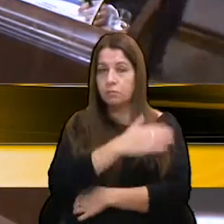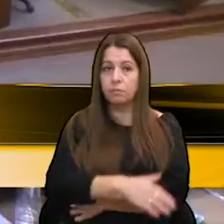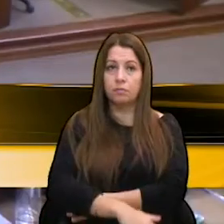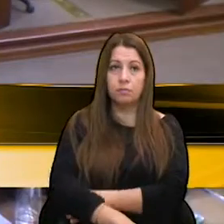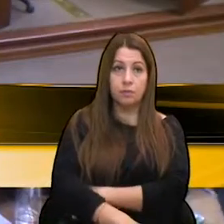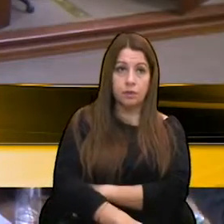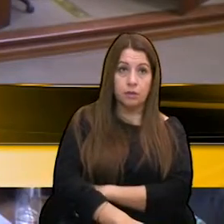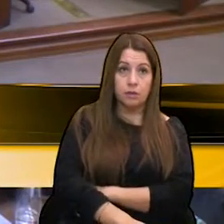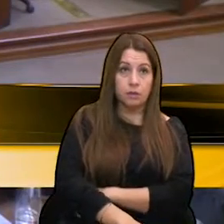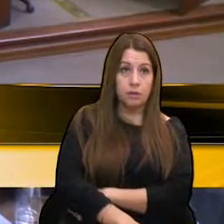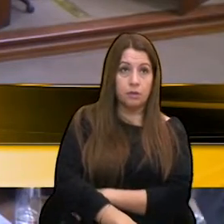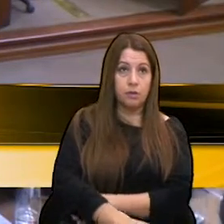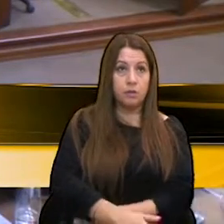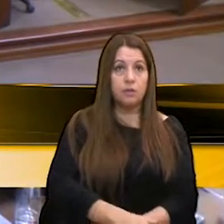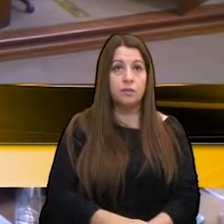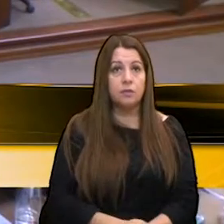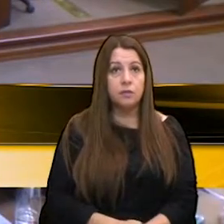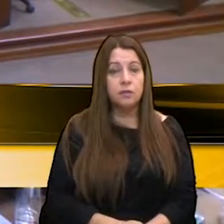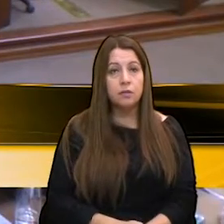Domênico.